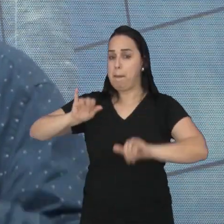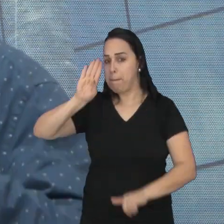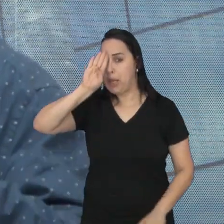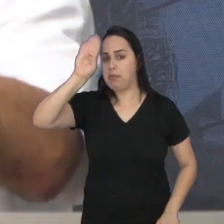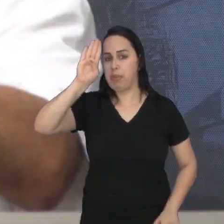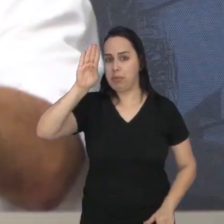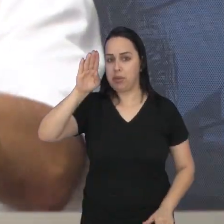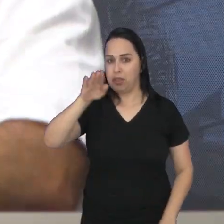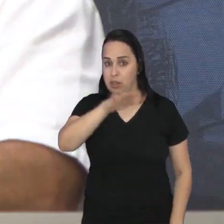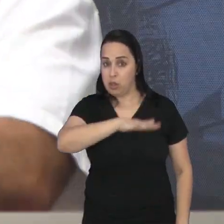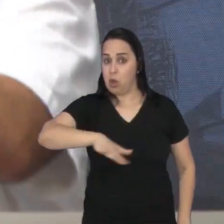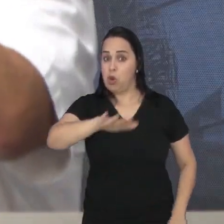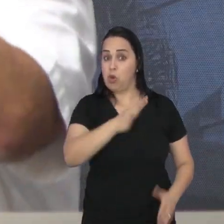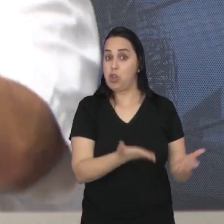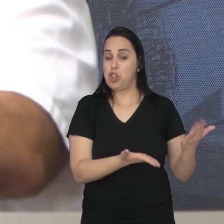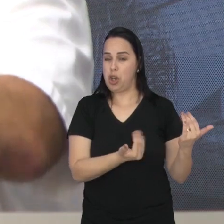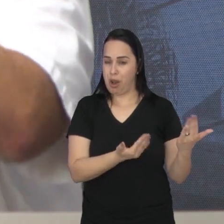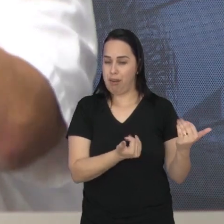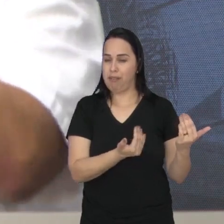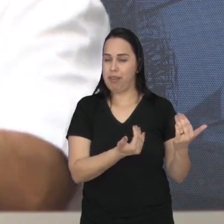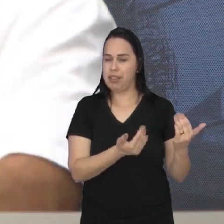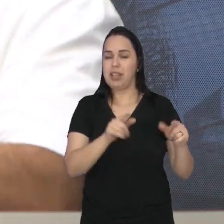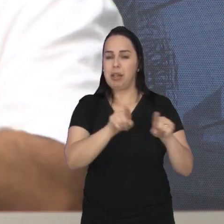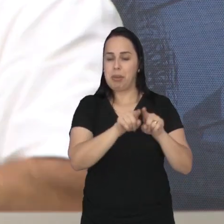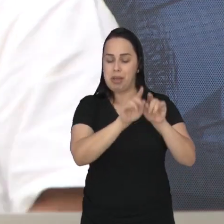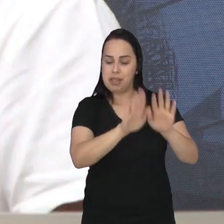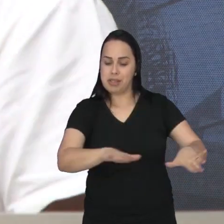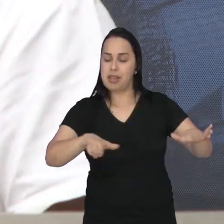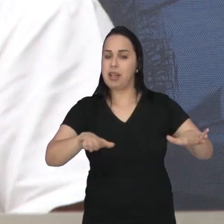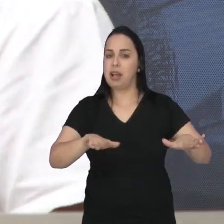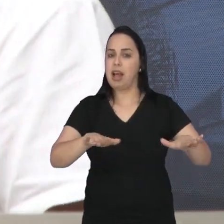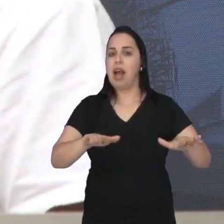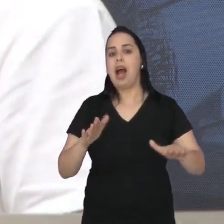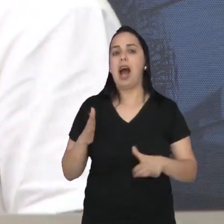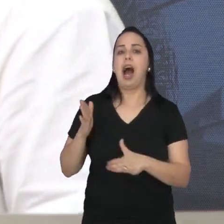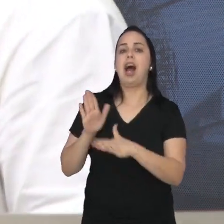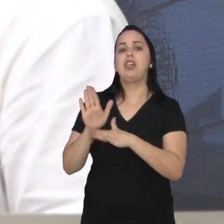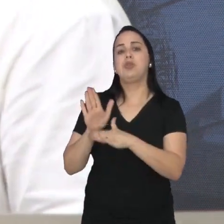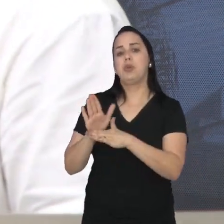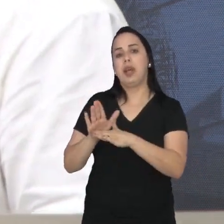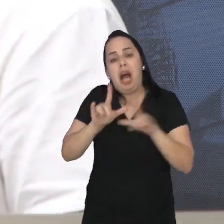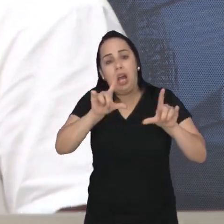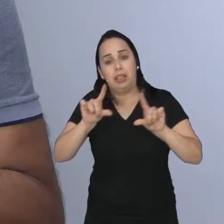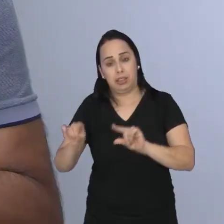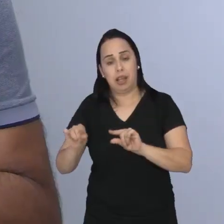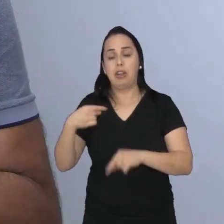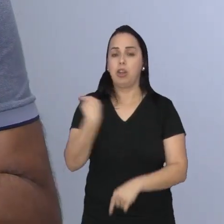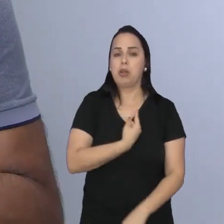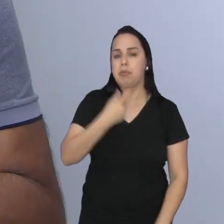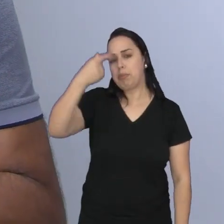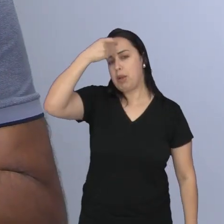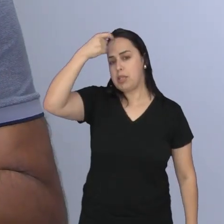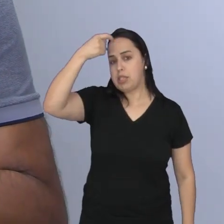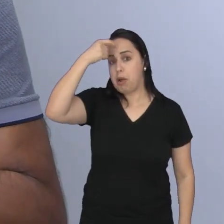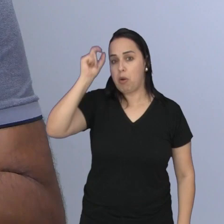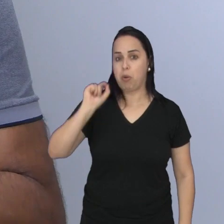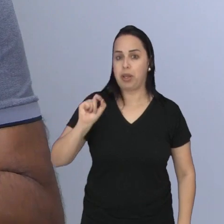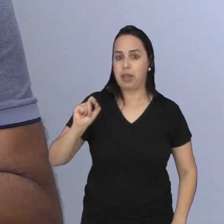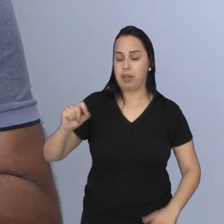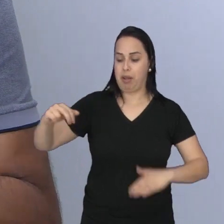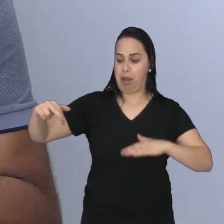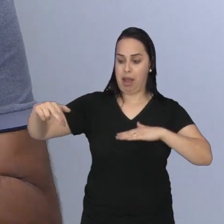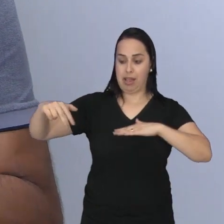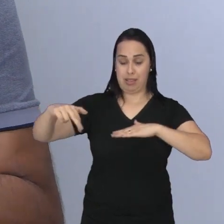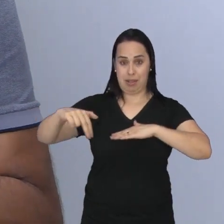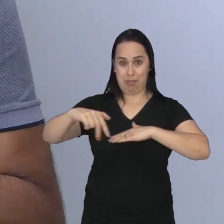trânsito, envolvendo principalmente os mais jovens, pode ajudar a melhorar esses números. Acho que a gente tem que ter uma consciência de que